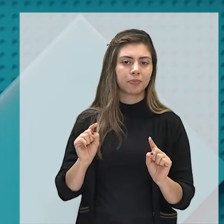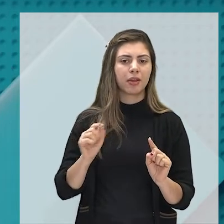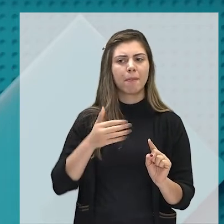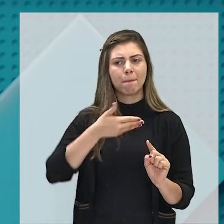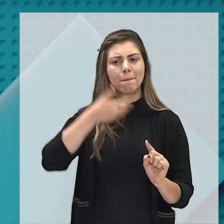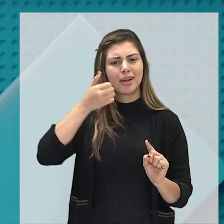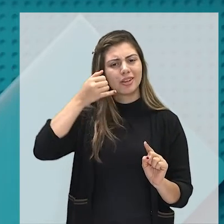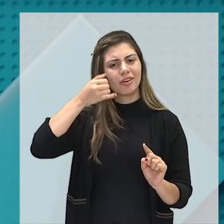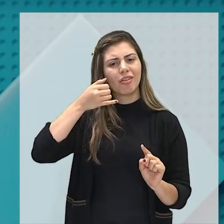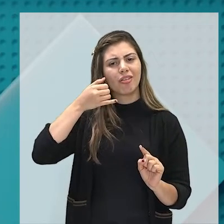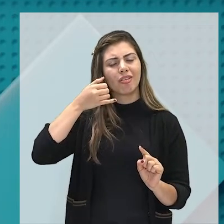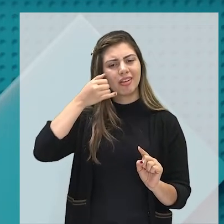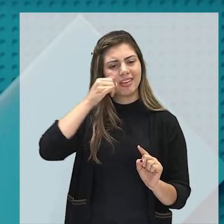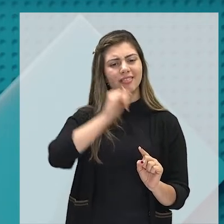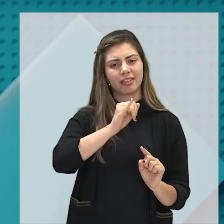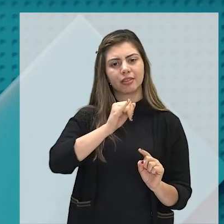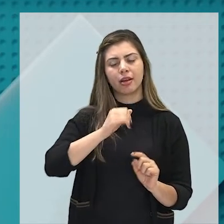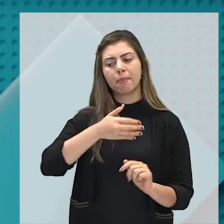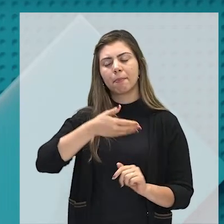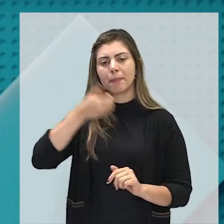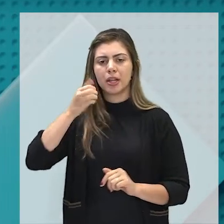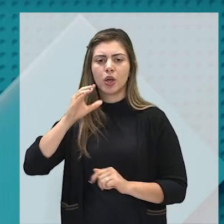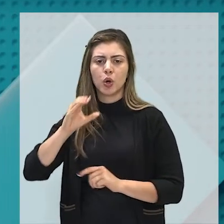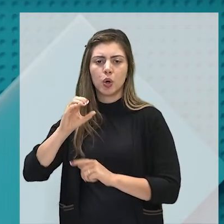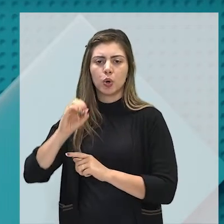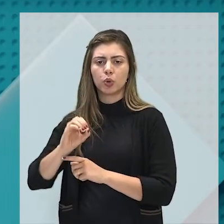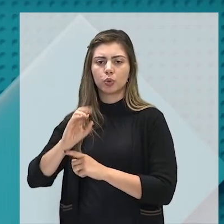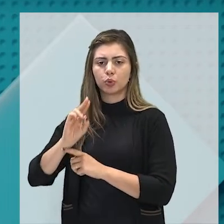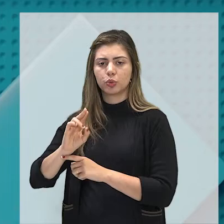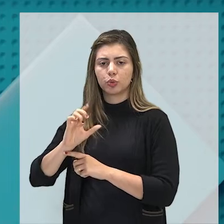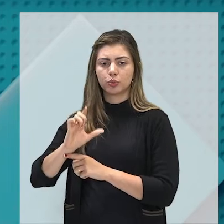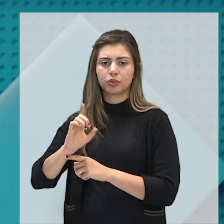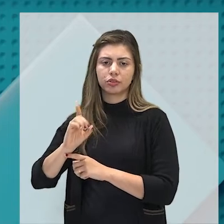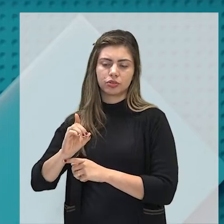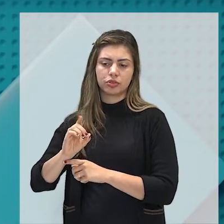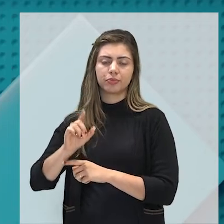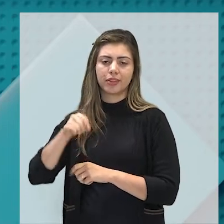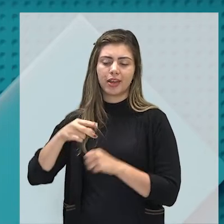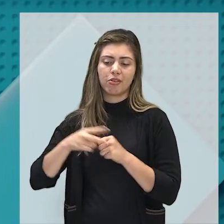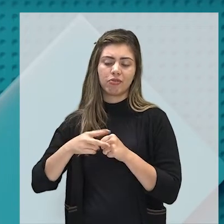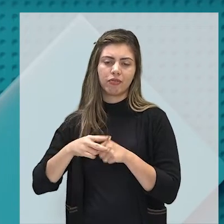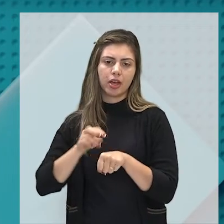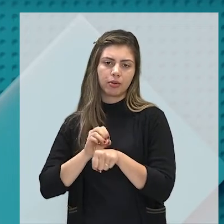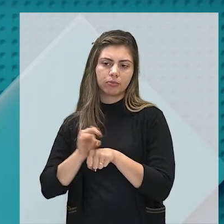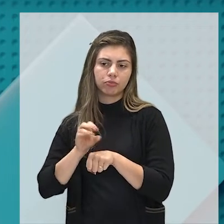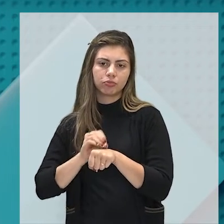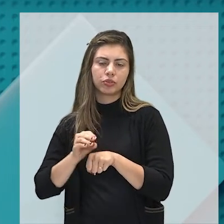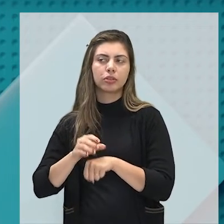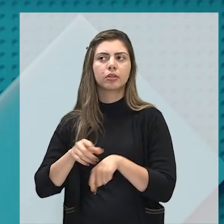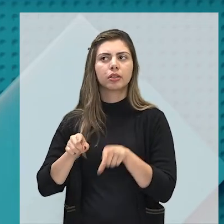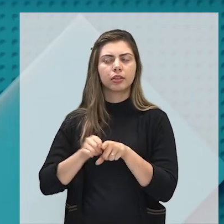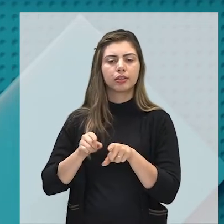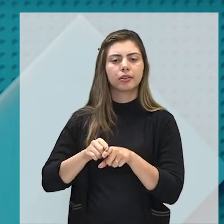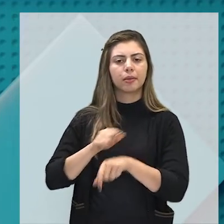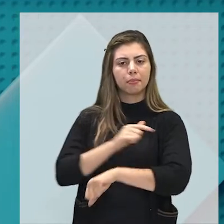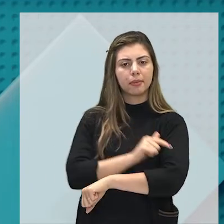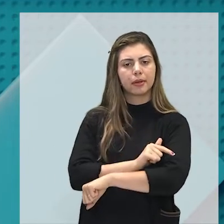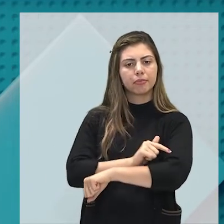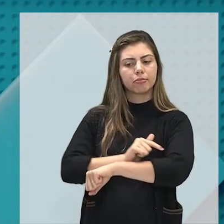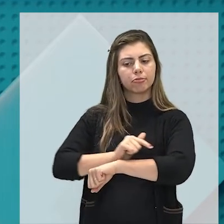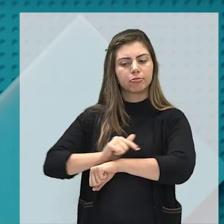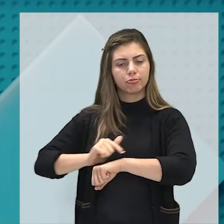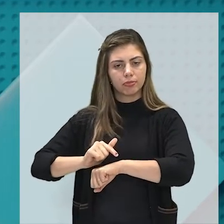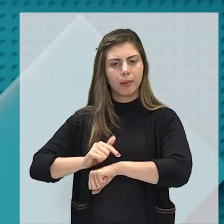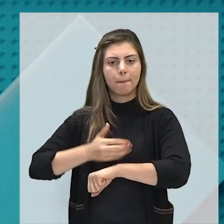utilize sempre o could, tá certo? Que ele é um verbo modal, que eu utilizo para sugestões, tá? E ele vai parecer